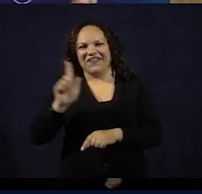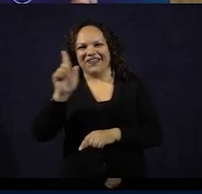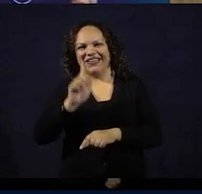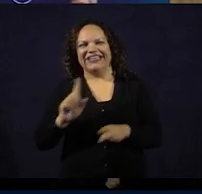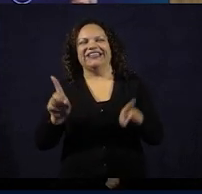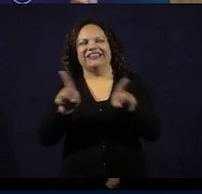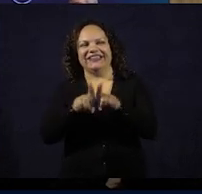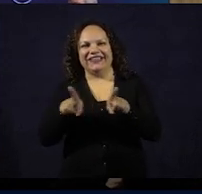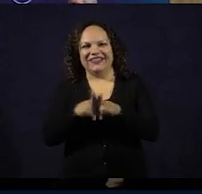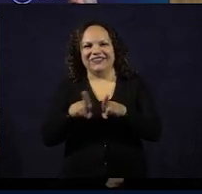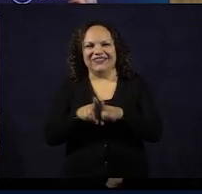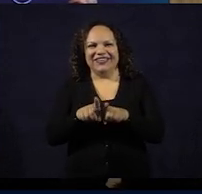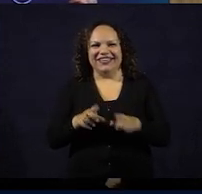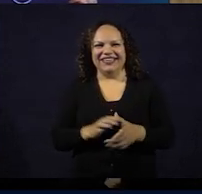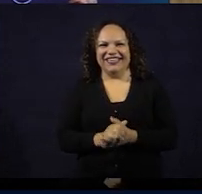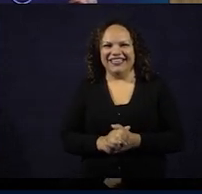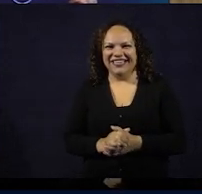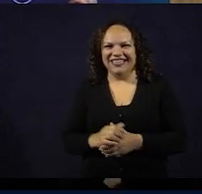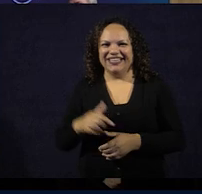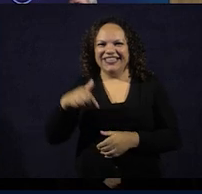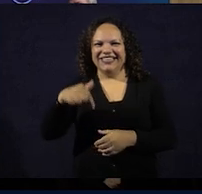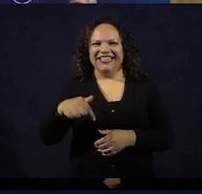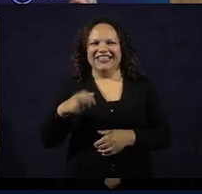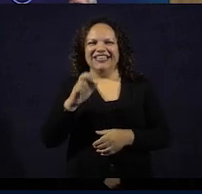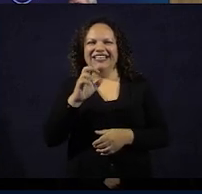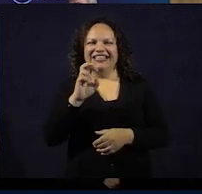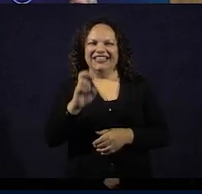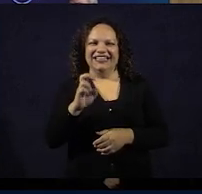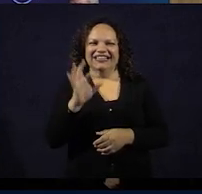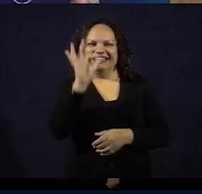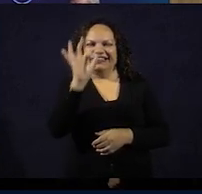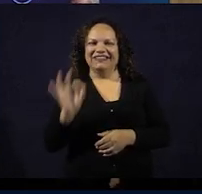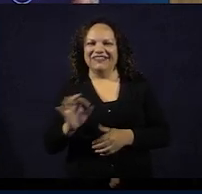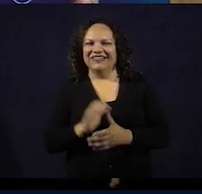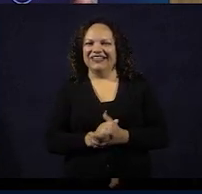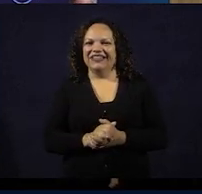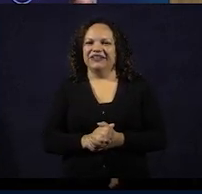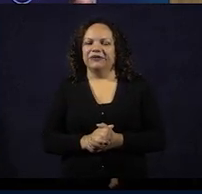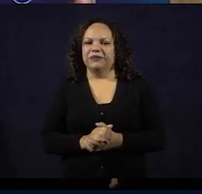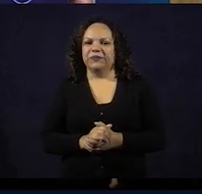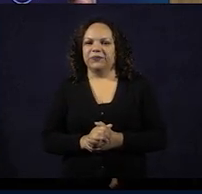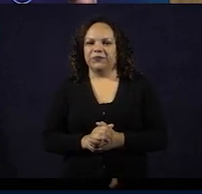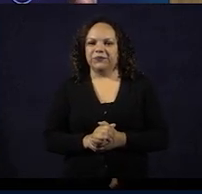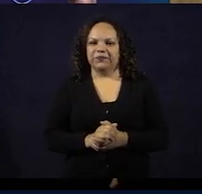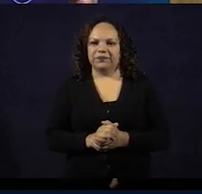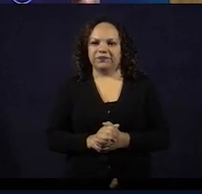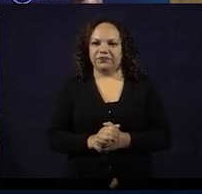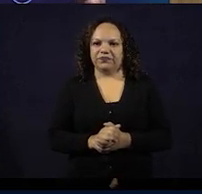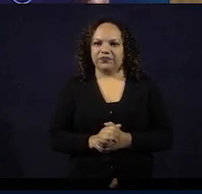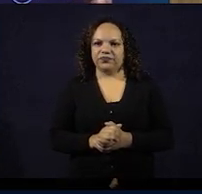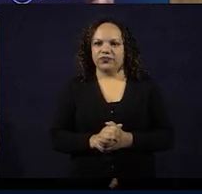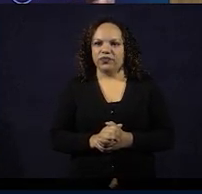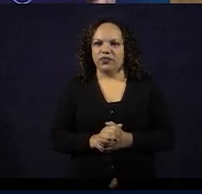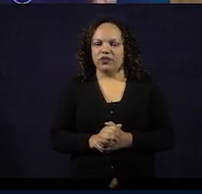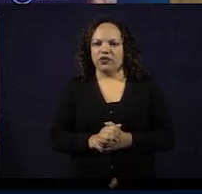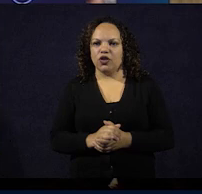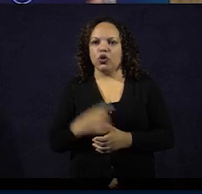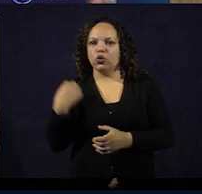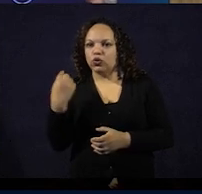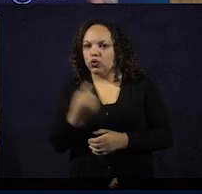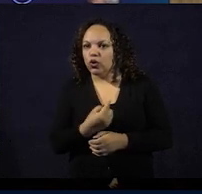tá com 75% de marketché agora Goiás político bom acho que a gente